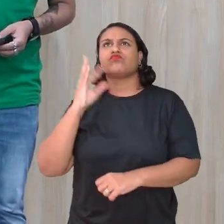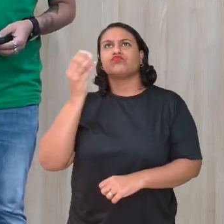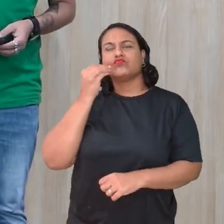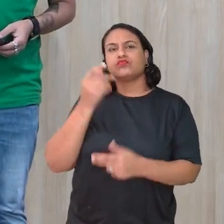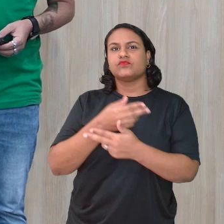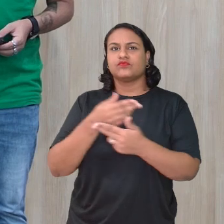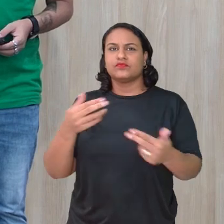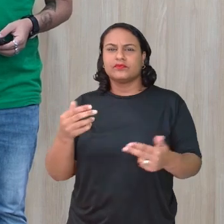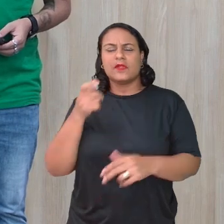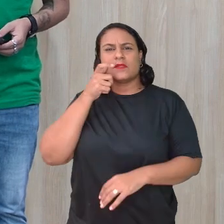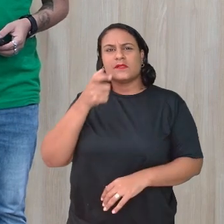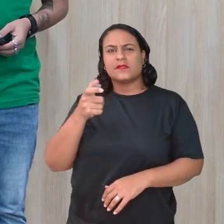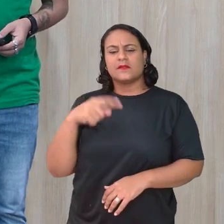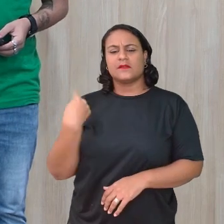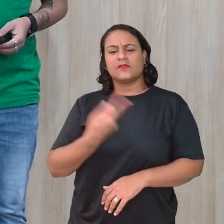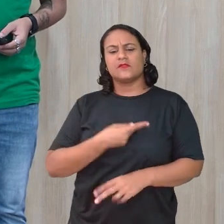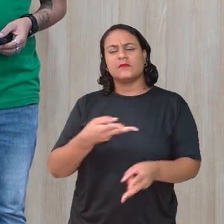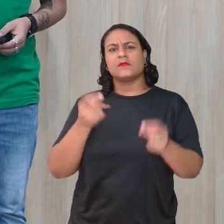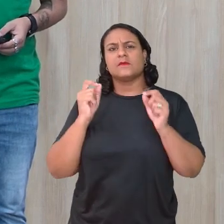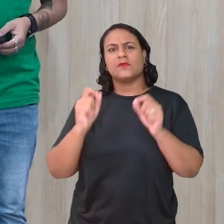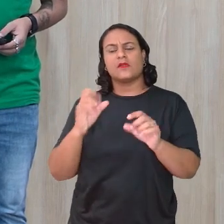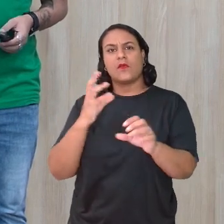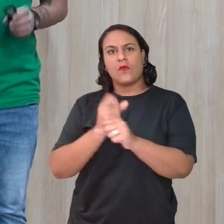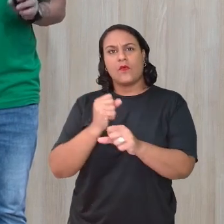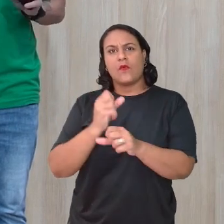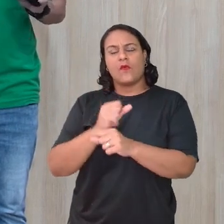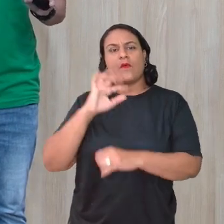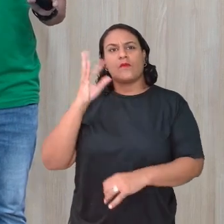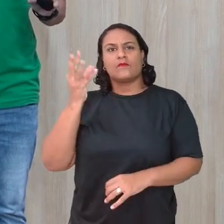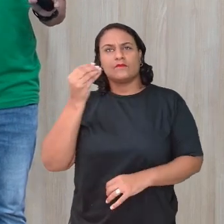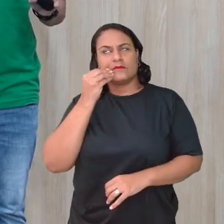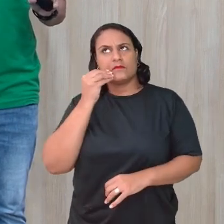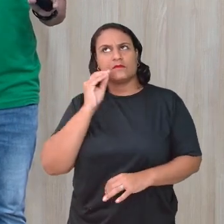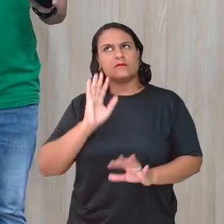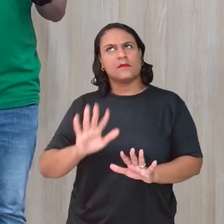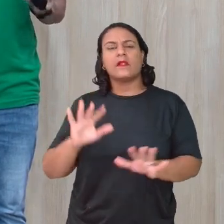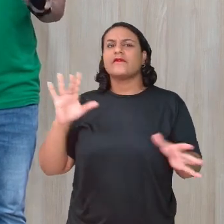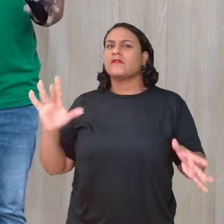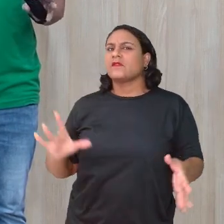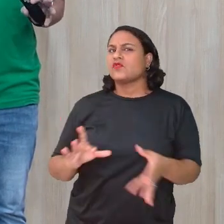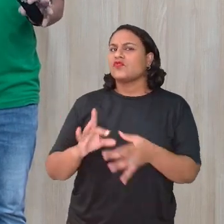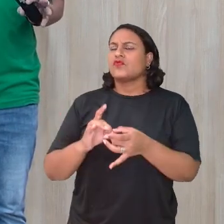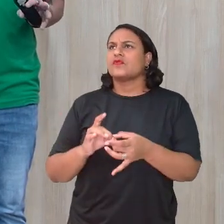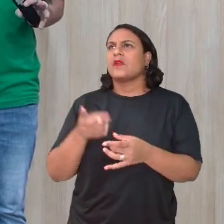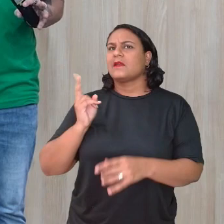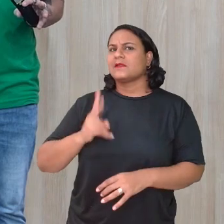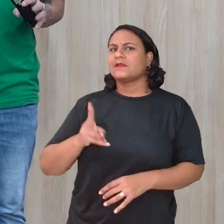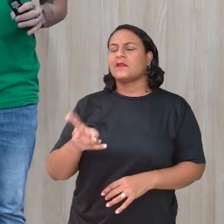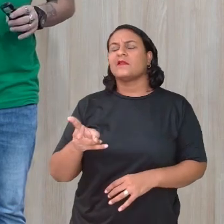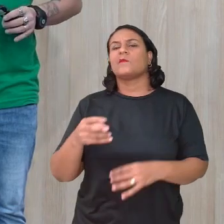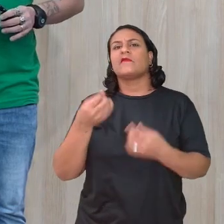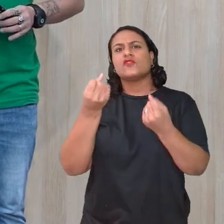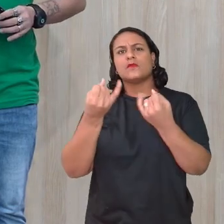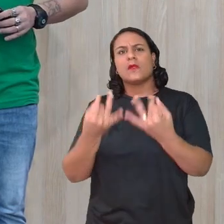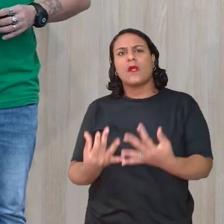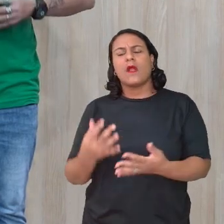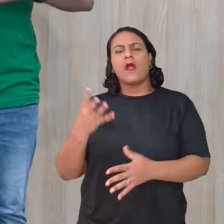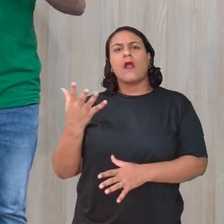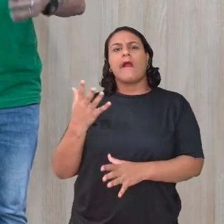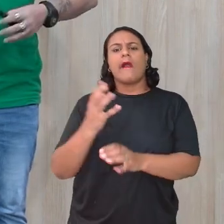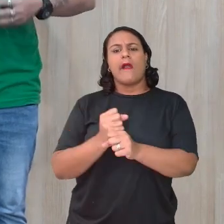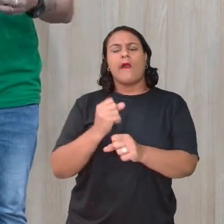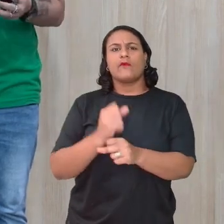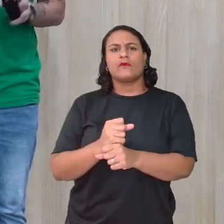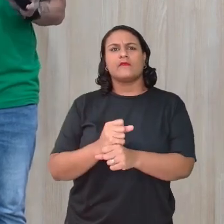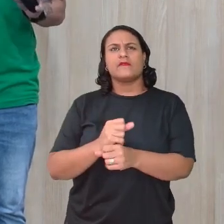muito interessante a gente perceber que o cálculo da probabilidade, apesar de que a gente associar que toda vez que a gente vai falar de cálculo, a gente vai falar de uma